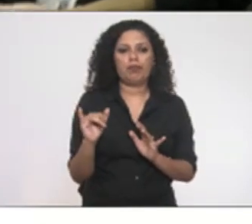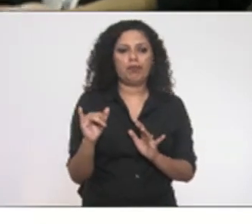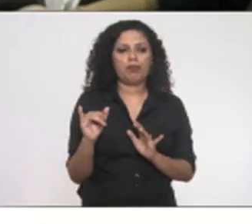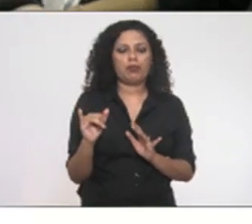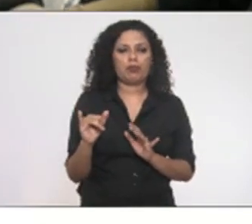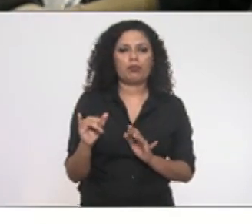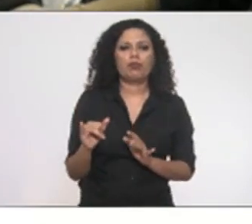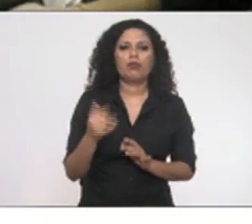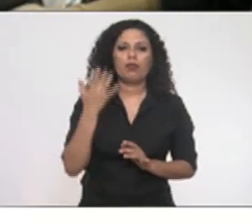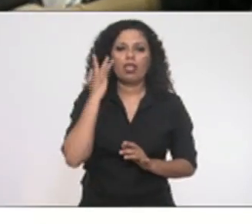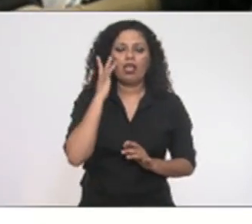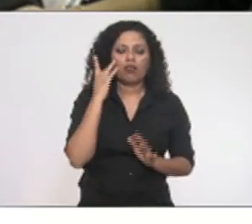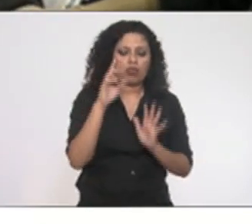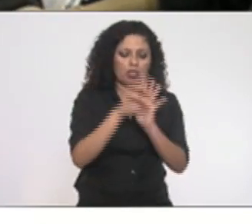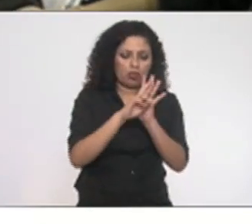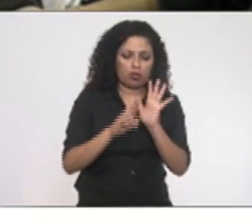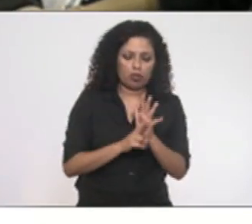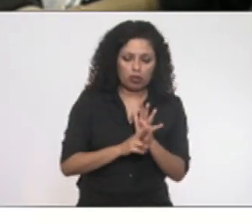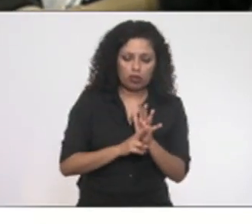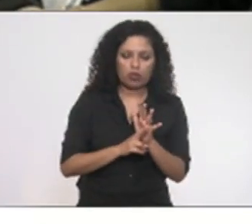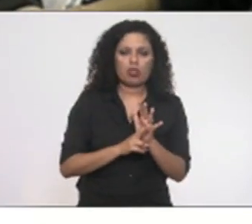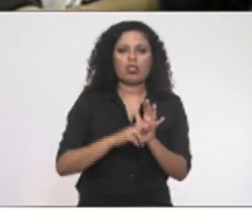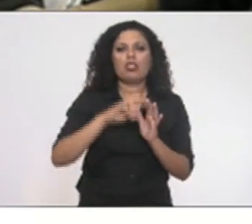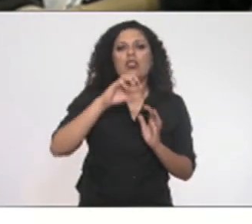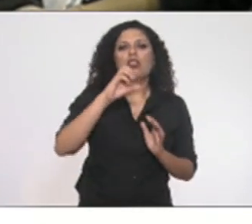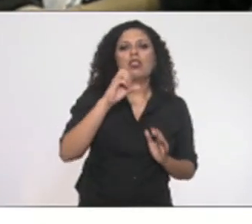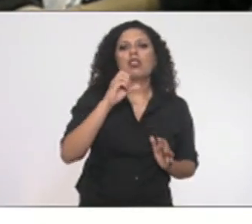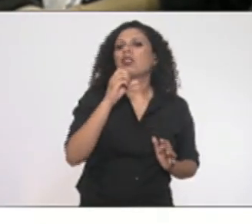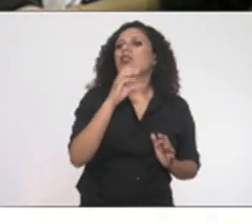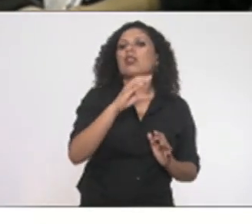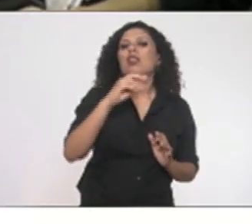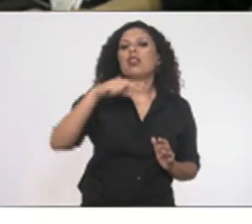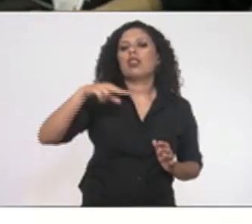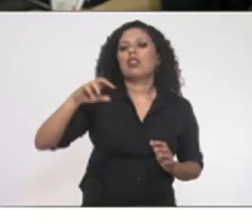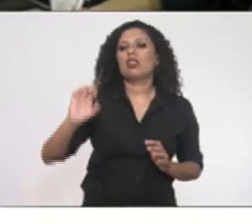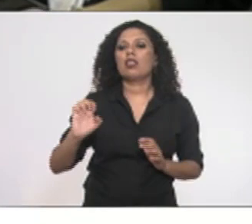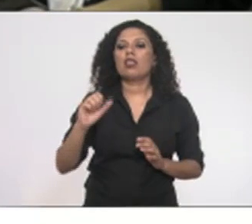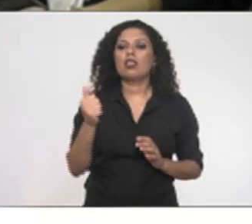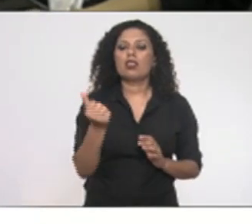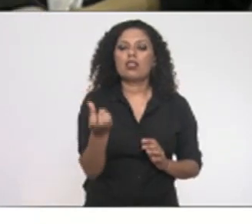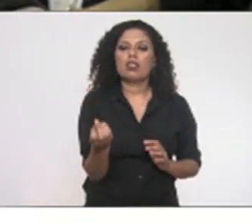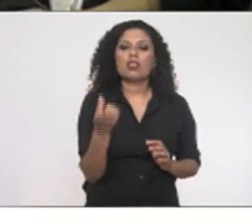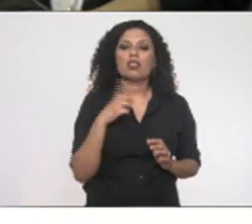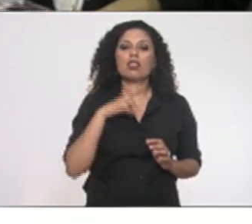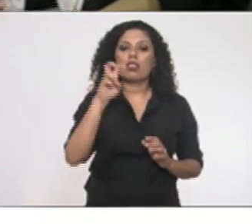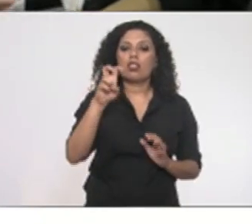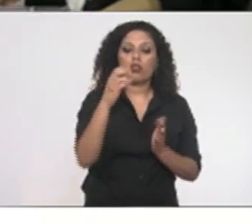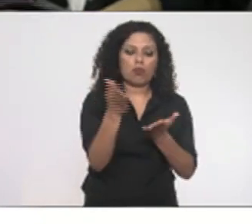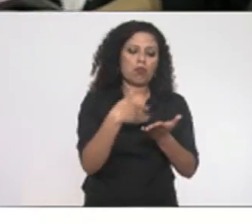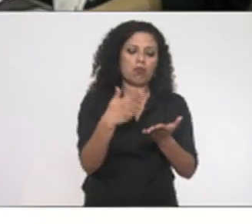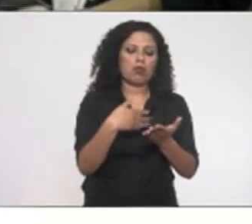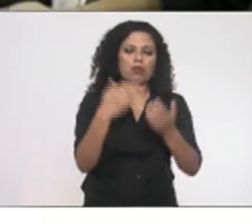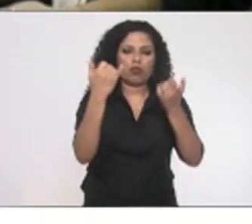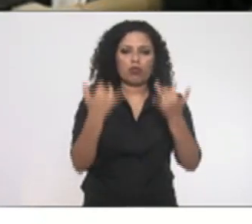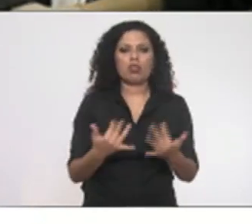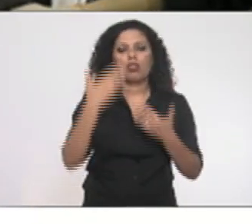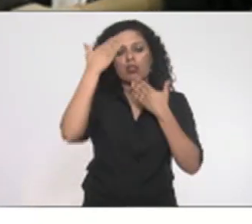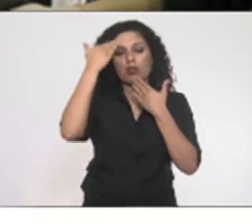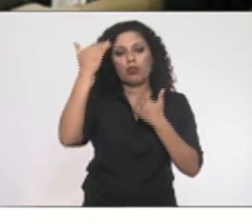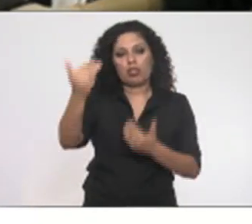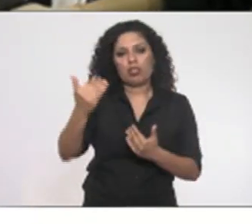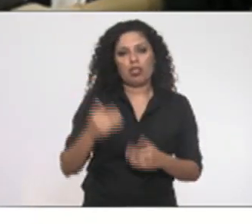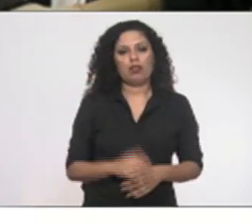que tem 5 páginas, essa resolução nova do CNPE 16, eu trouxe só os pontos principais dela. Bom, obrigado.